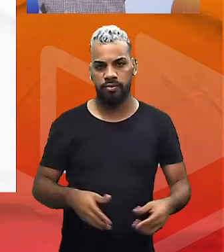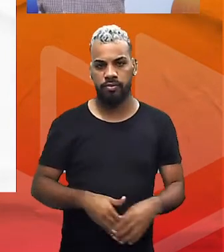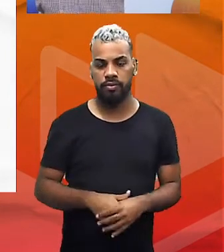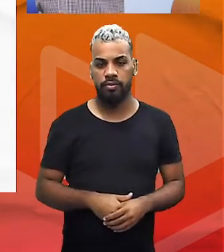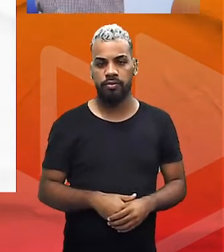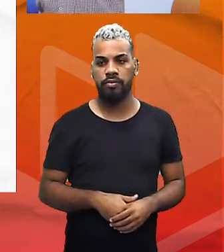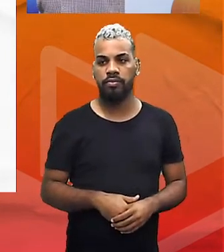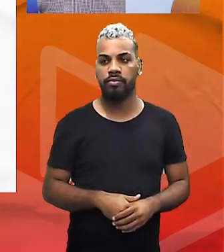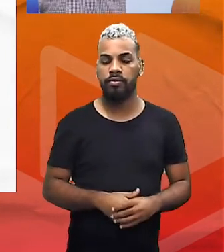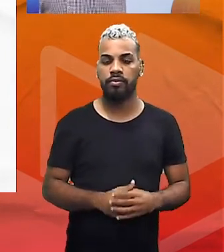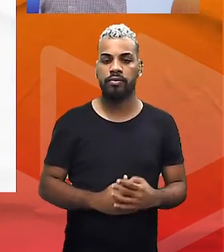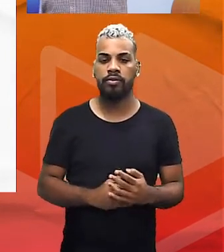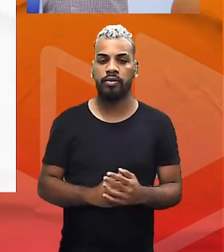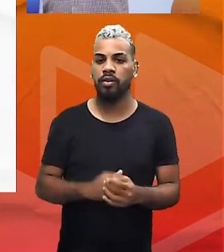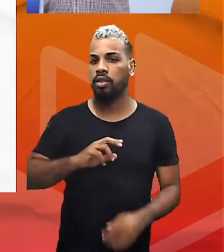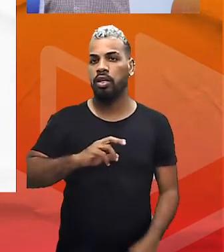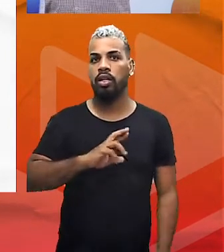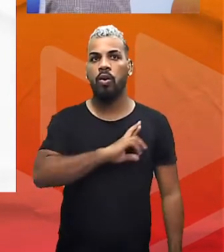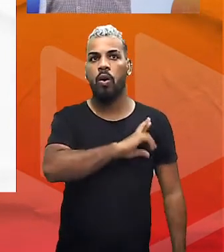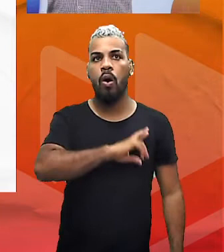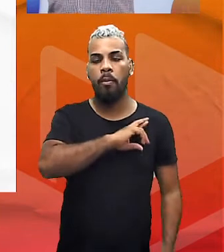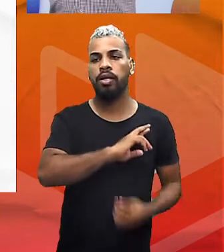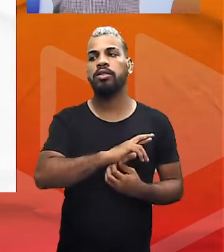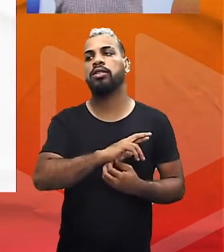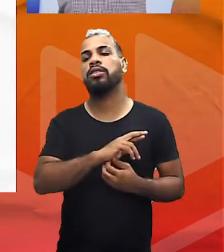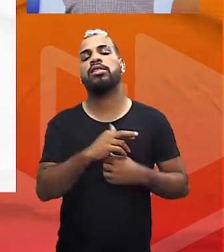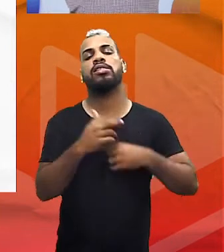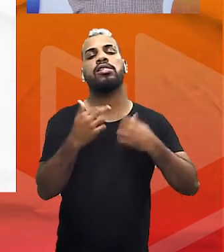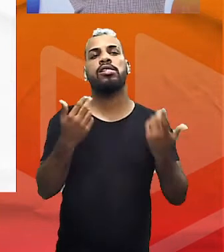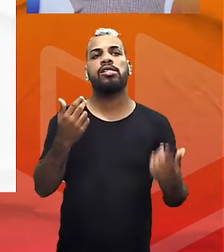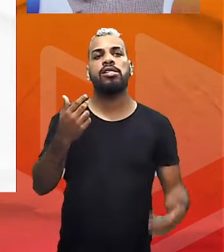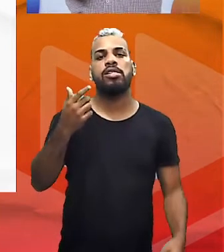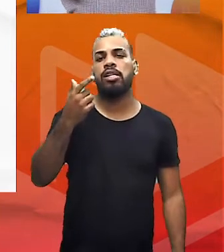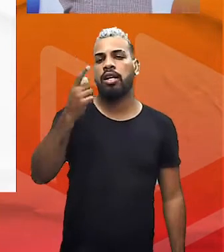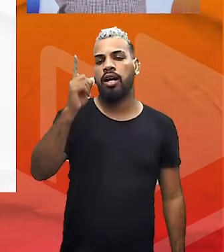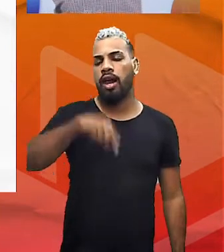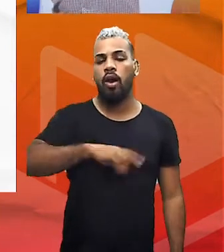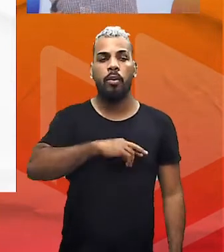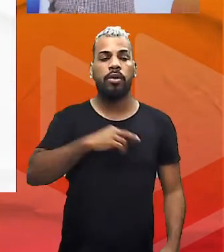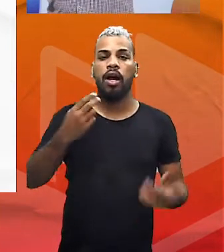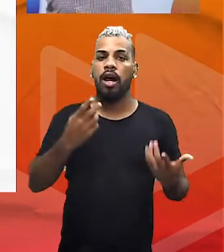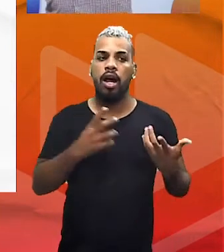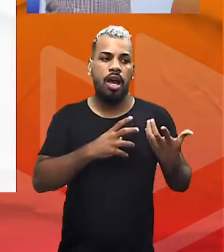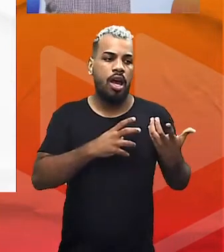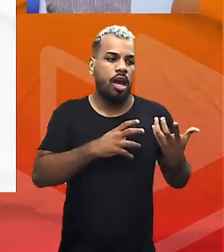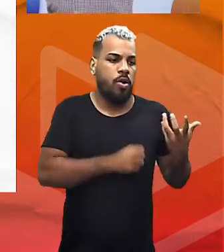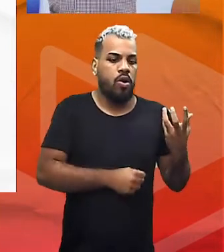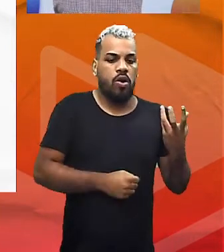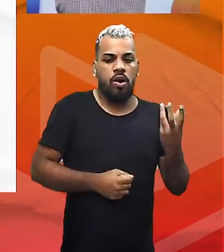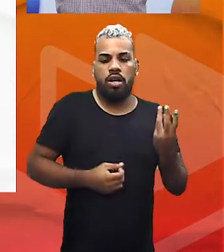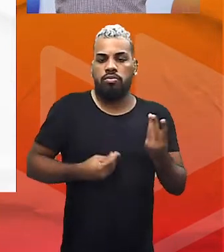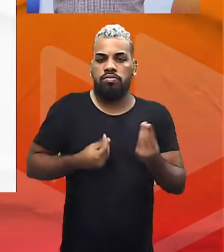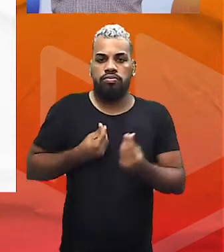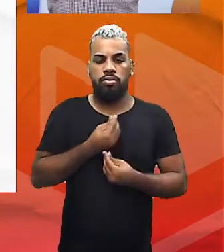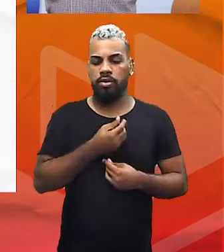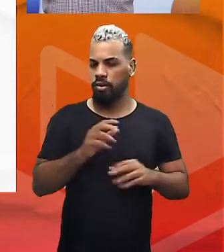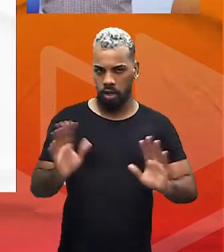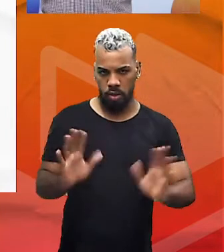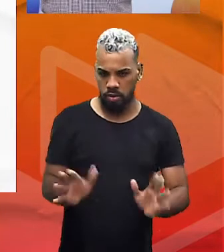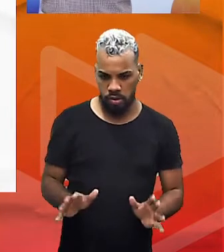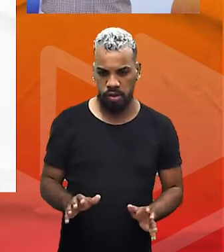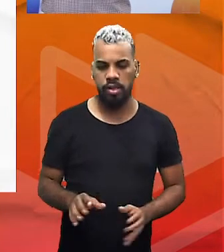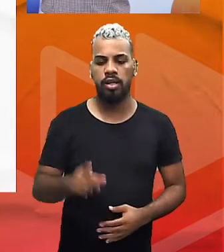tá? Então não é o romance, não é o romance idealizado, não é a pátria idealizada, não é... Alencar tinha